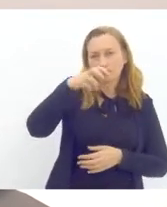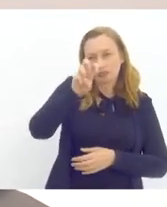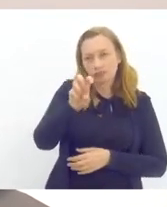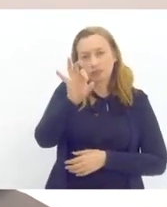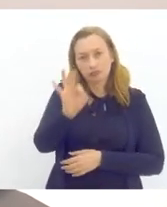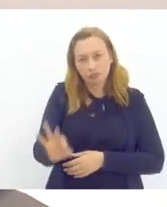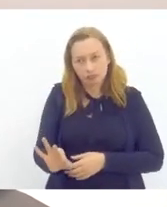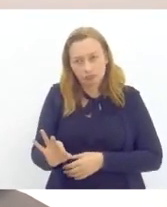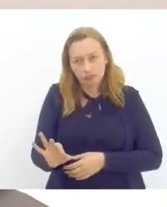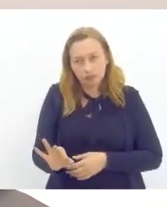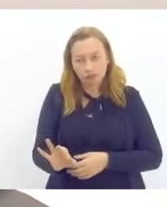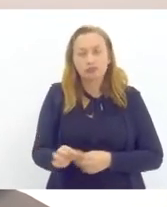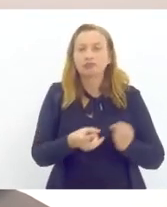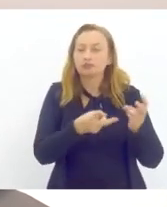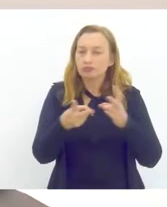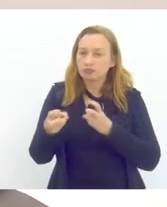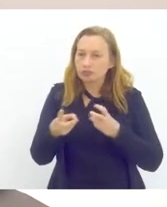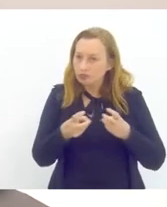35%,